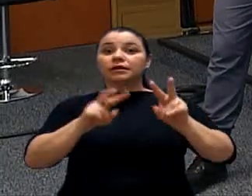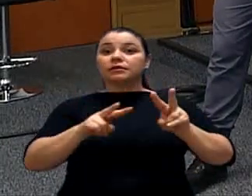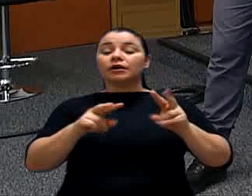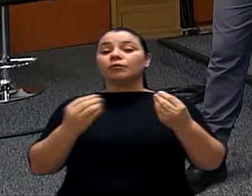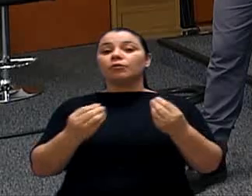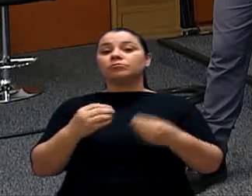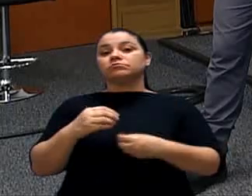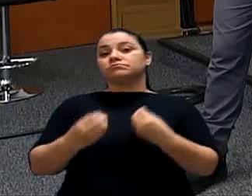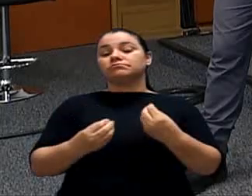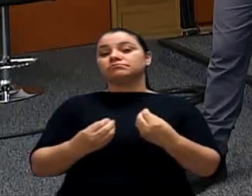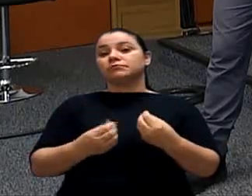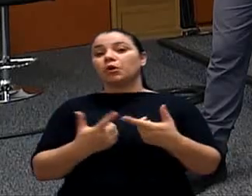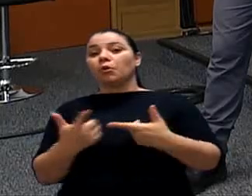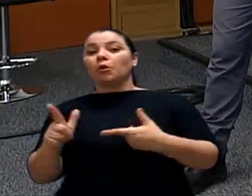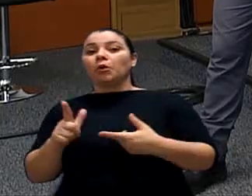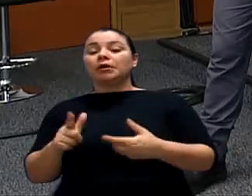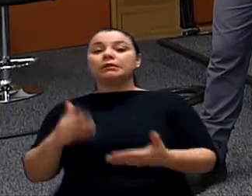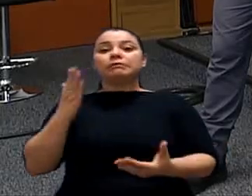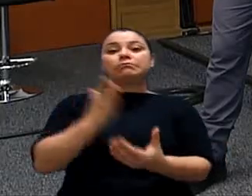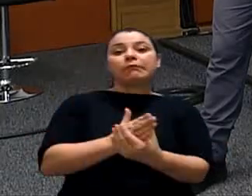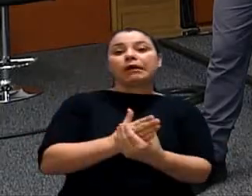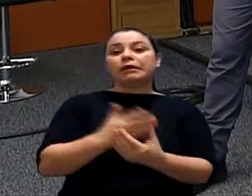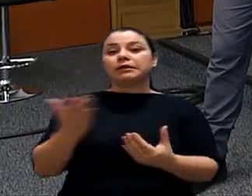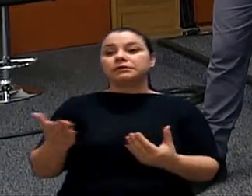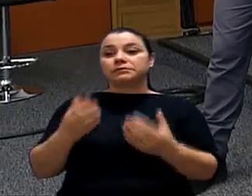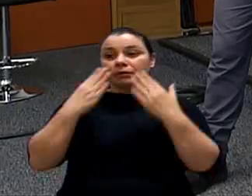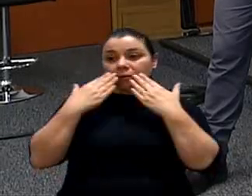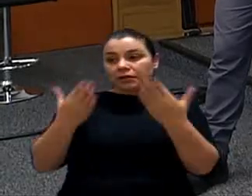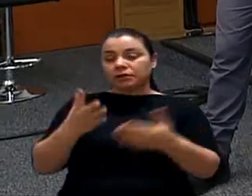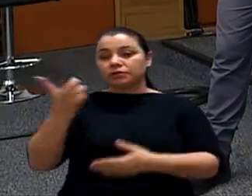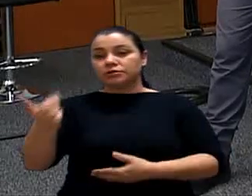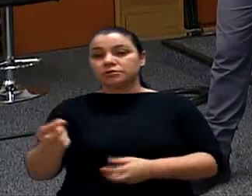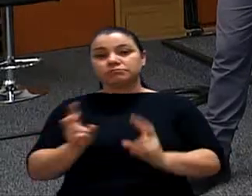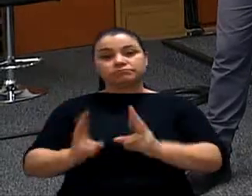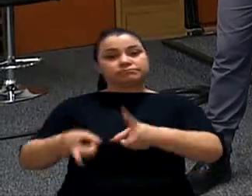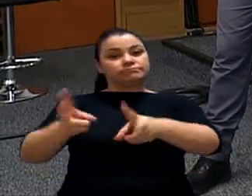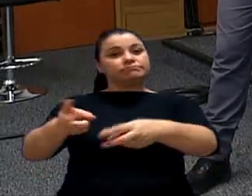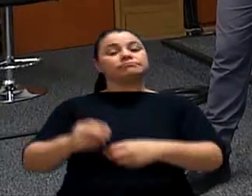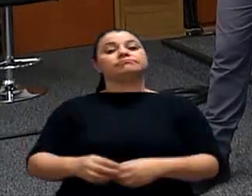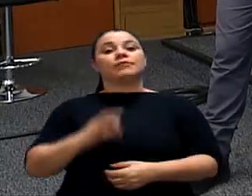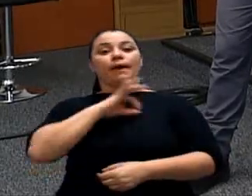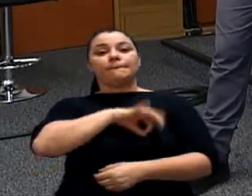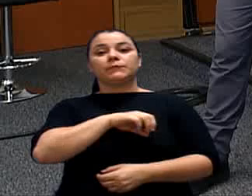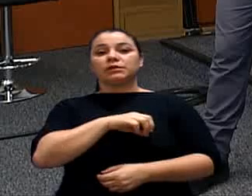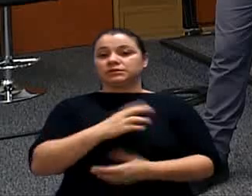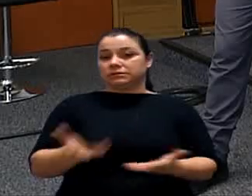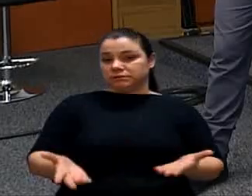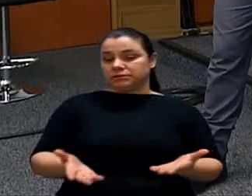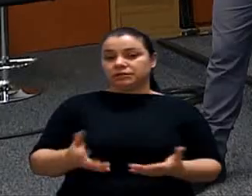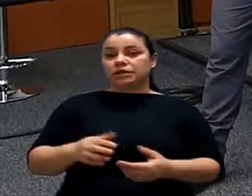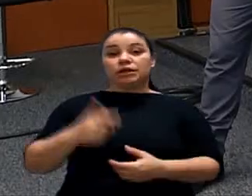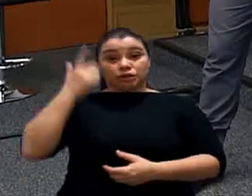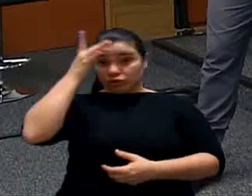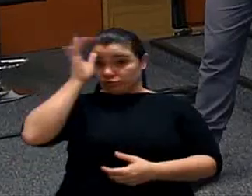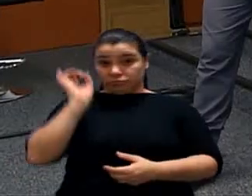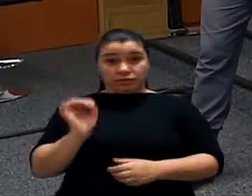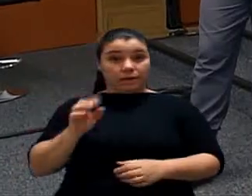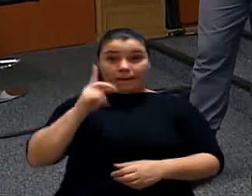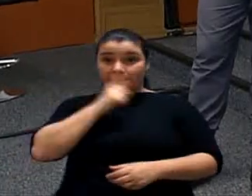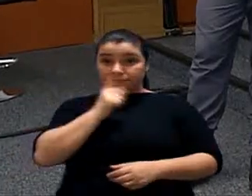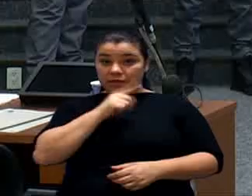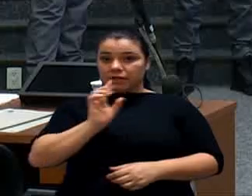ser por uma ocorrência, da presença constante da Polícia Militar. Não estamos falando que a Polícia Militar é